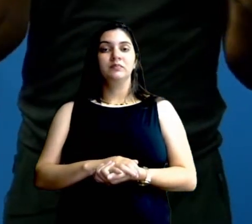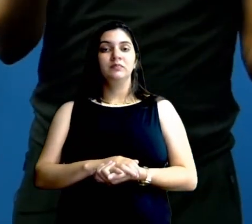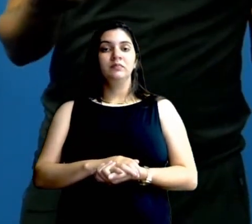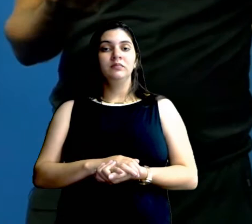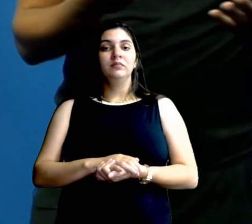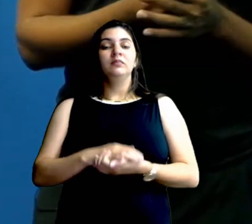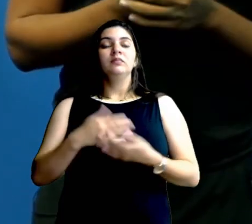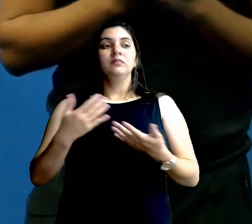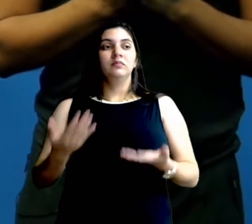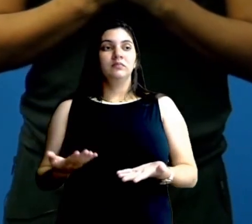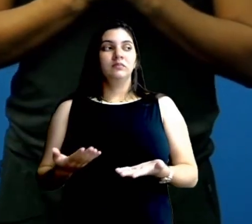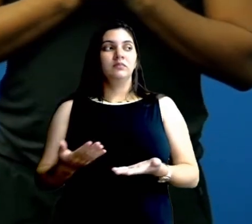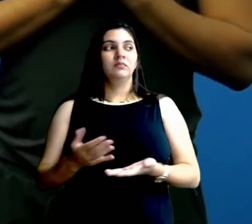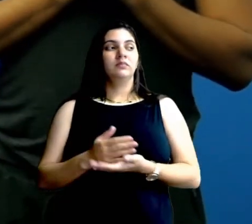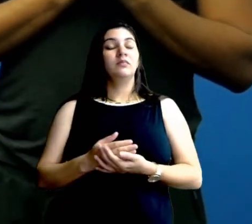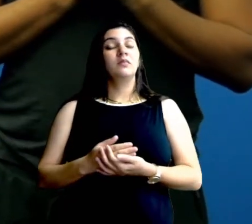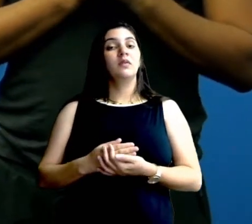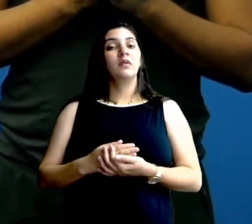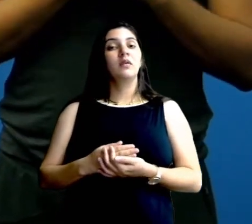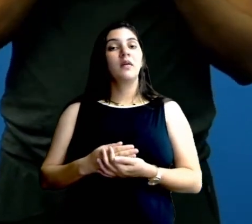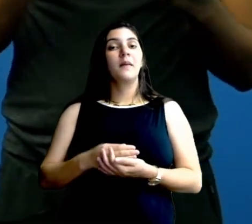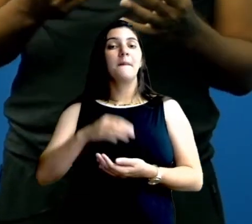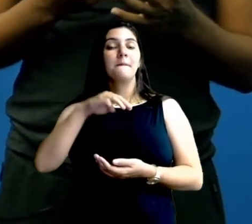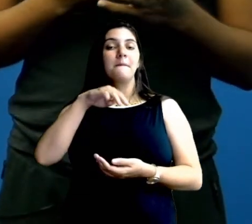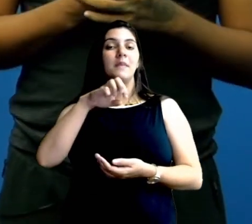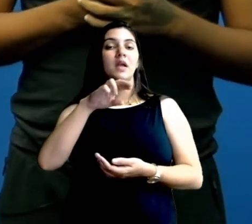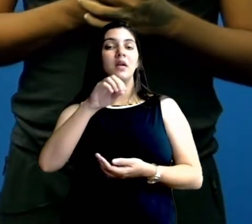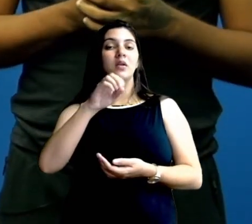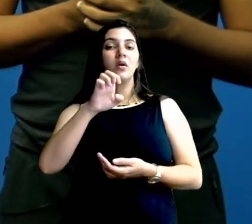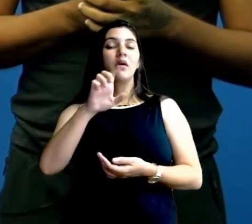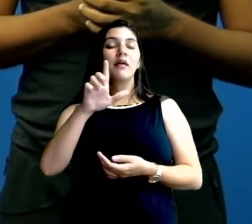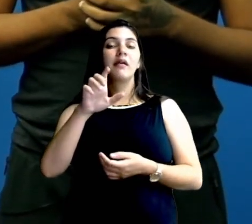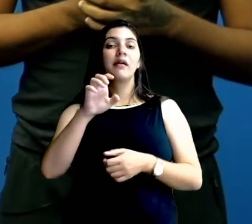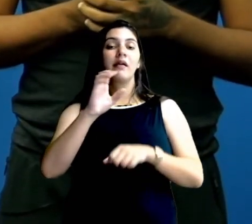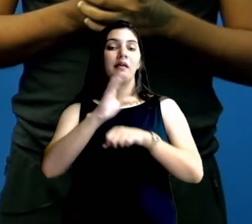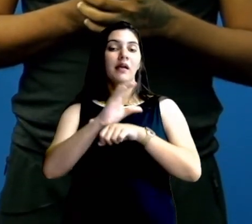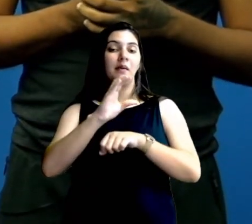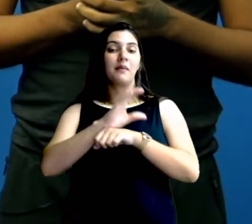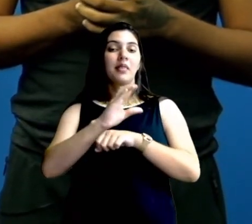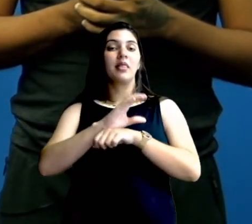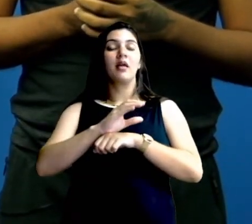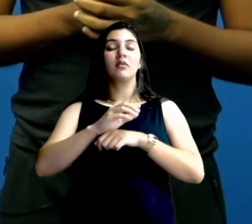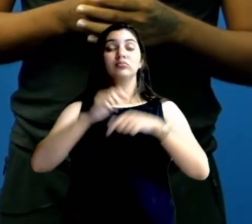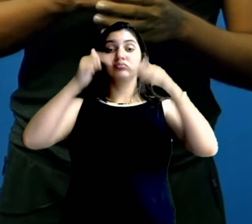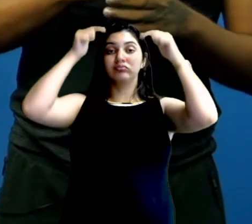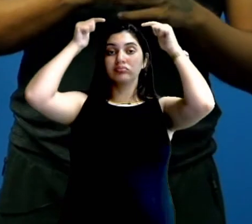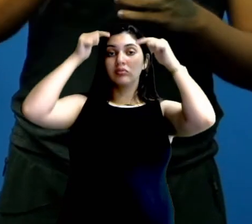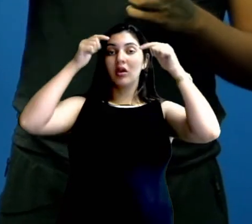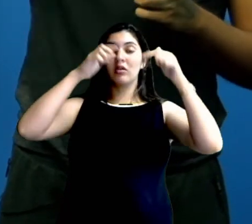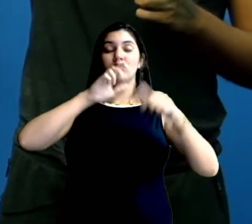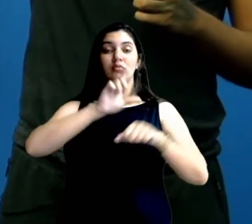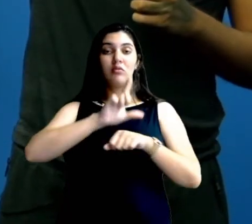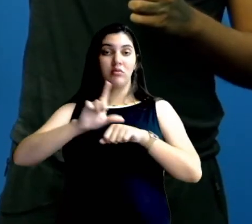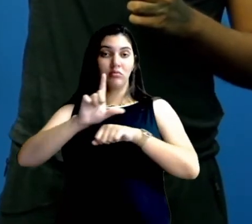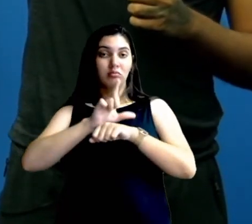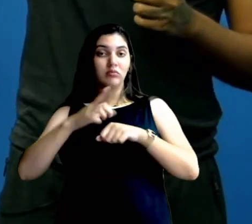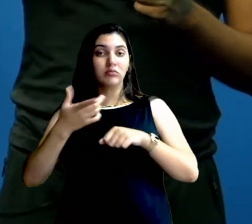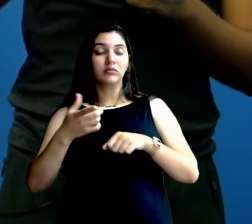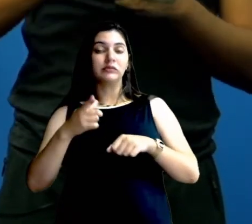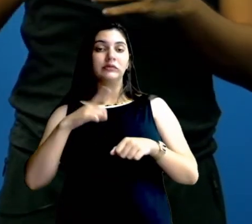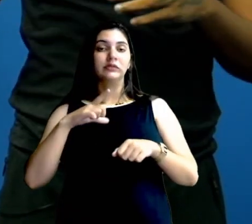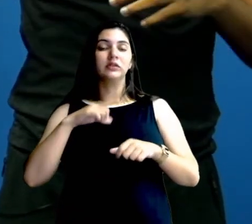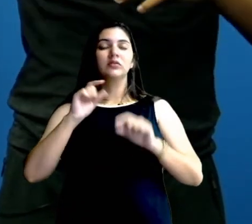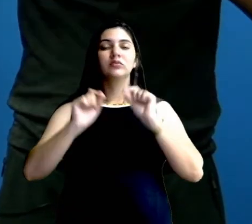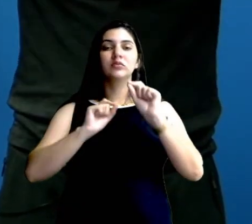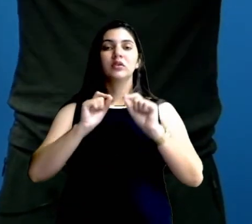o herói a ela se torna a última capital do reino de Kush tá então e os